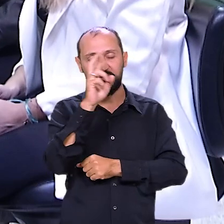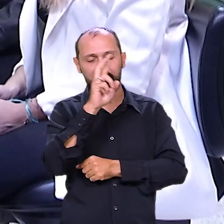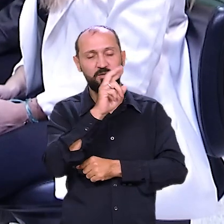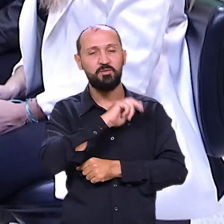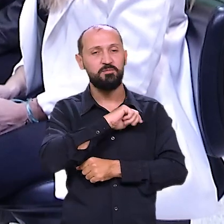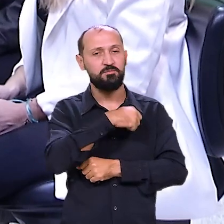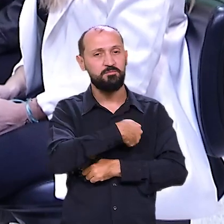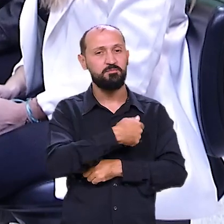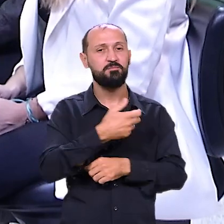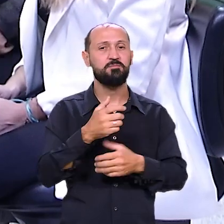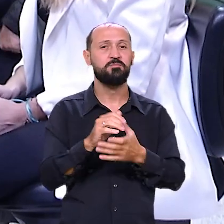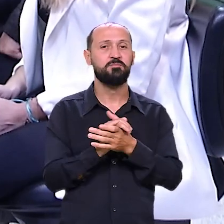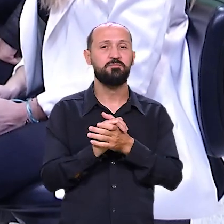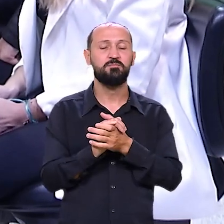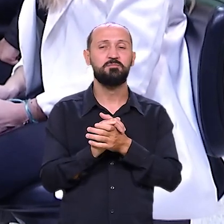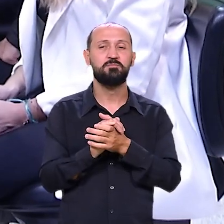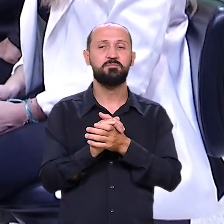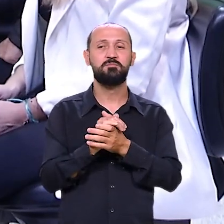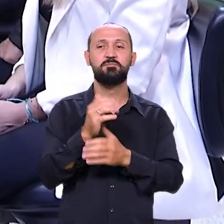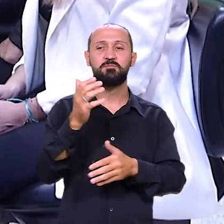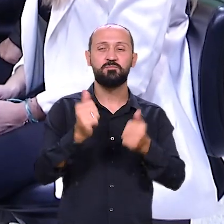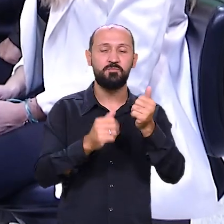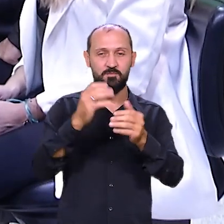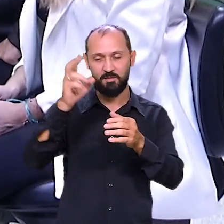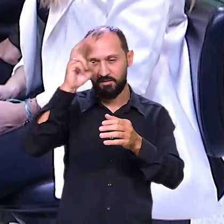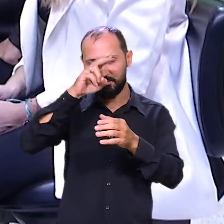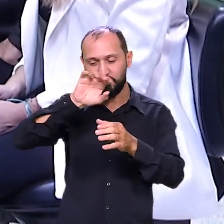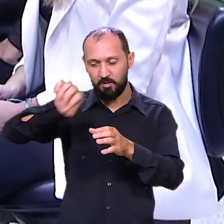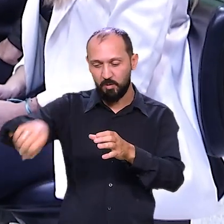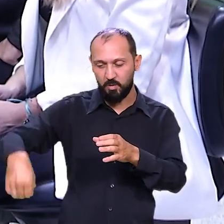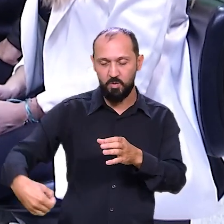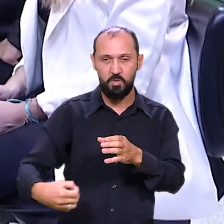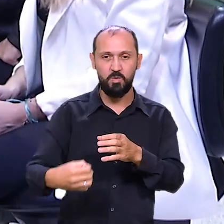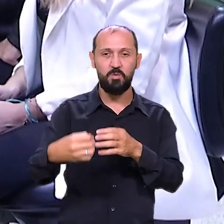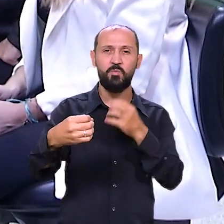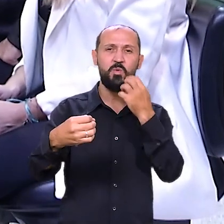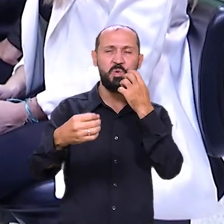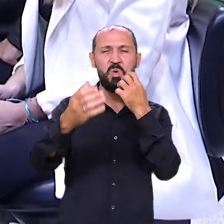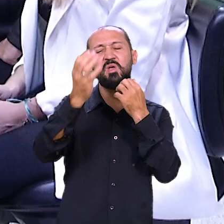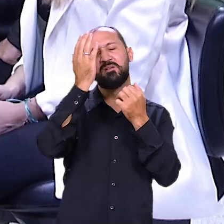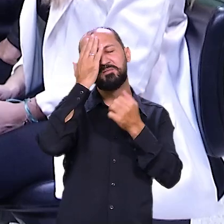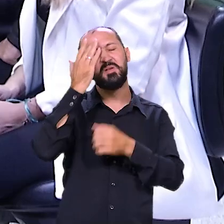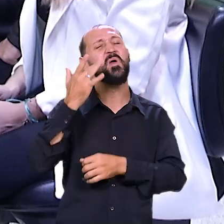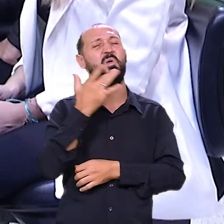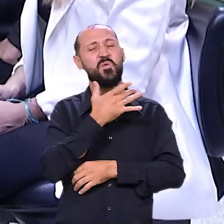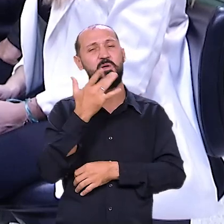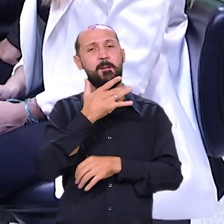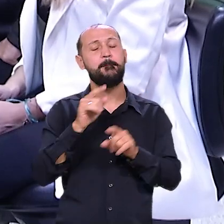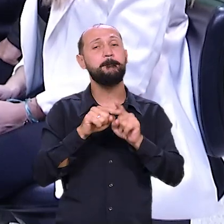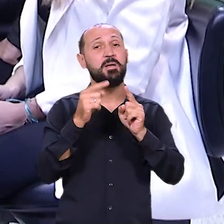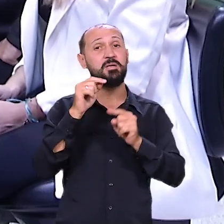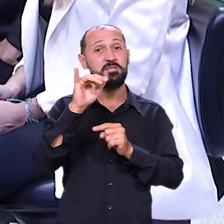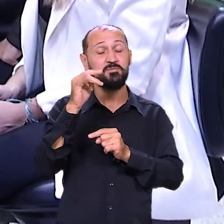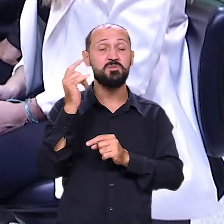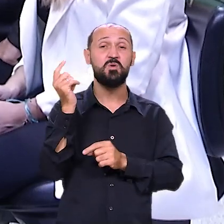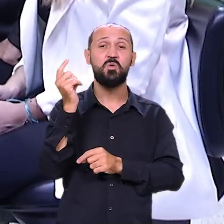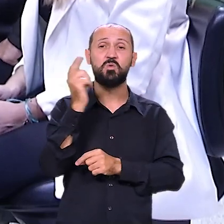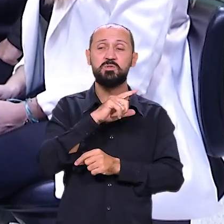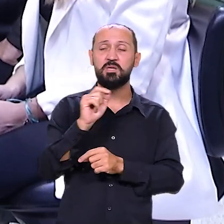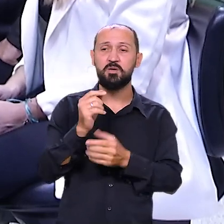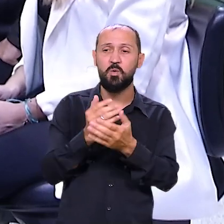fiscalização, como o leite de canequinha e tal. É gostoso tomar? É gostoso, mas se você